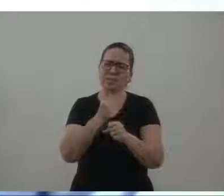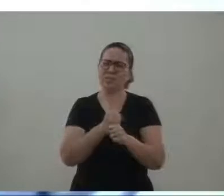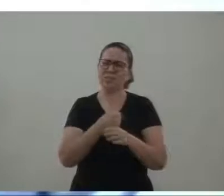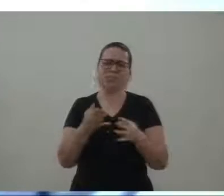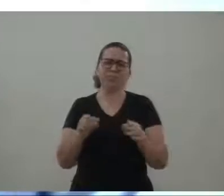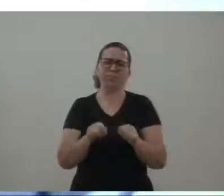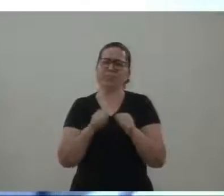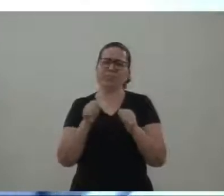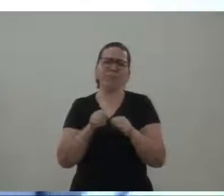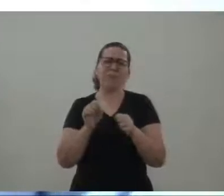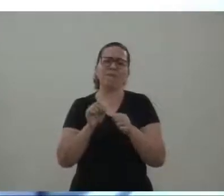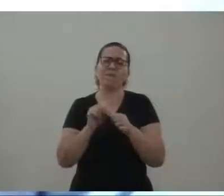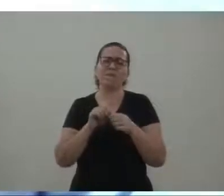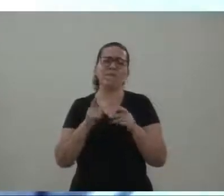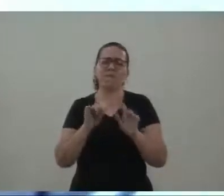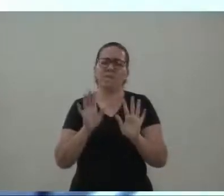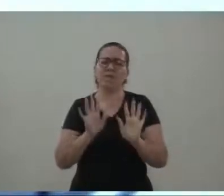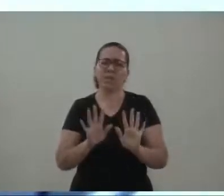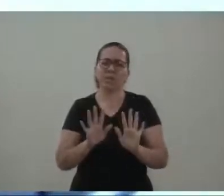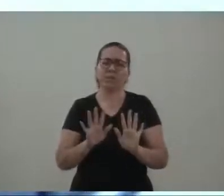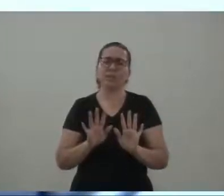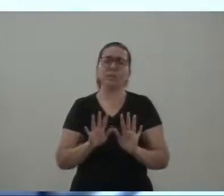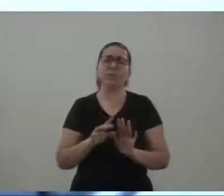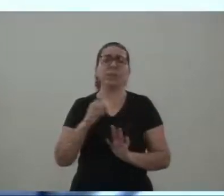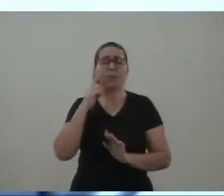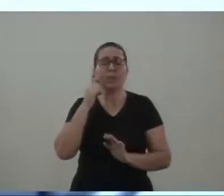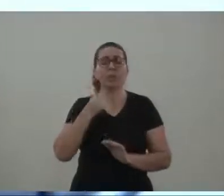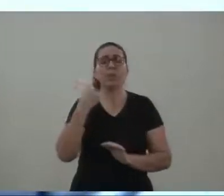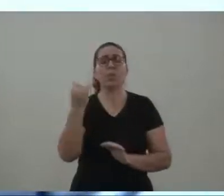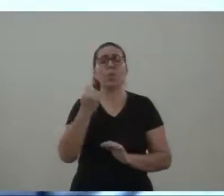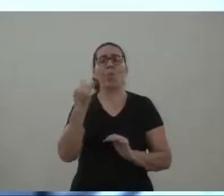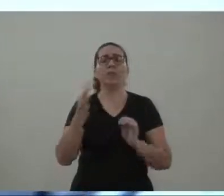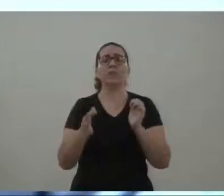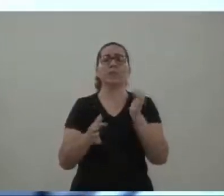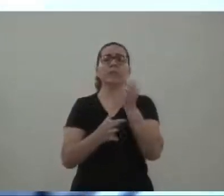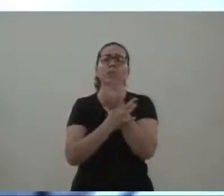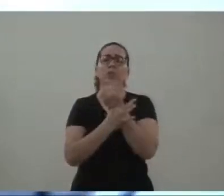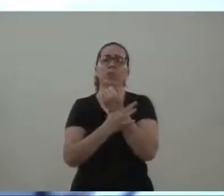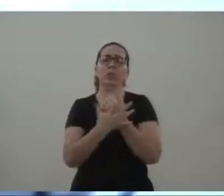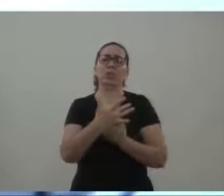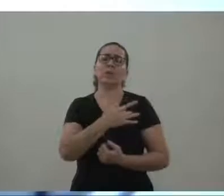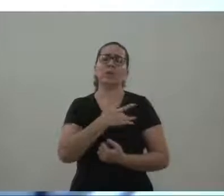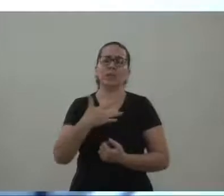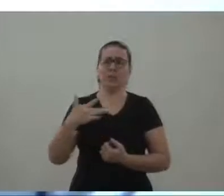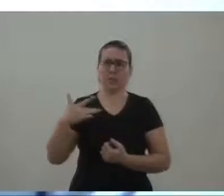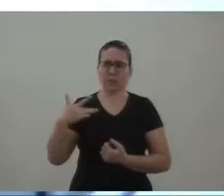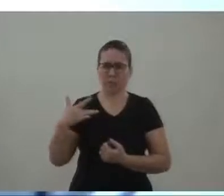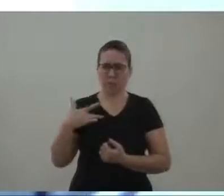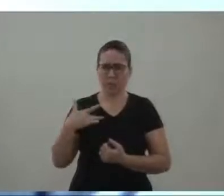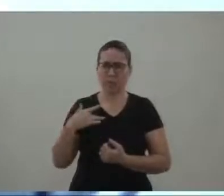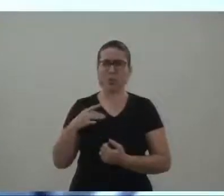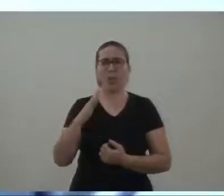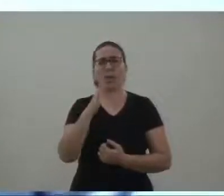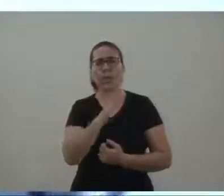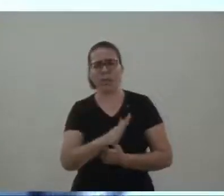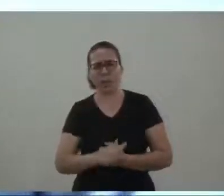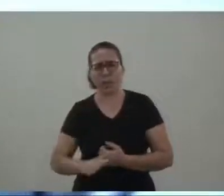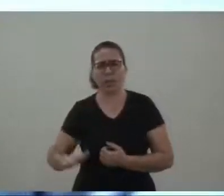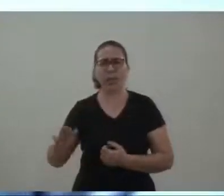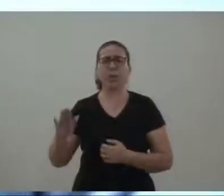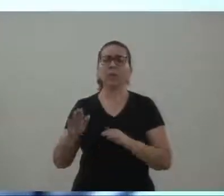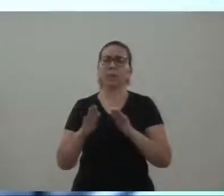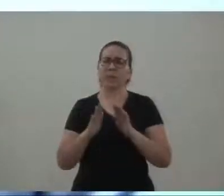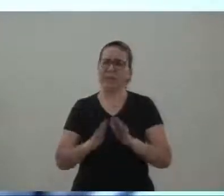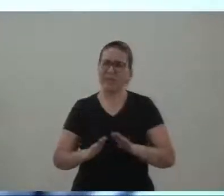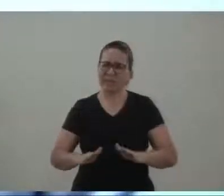a gente entende que a segurança, a saúde de todos, né, não só das crianças, né, o